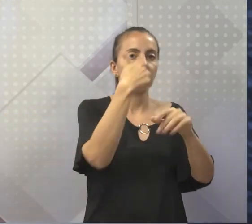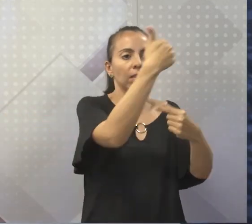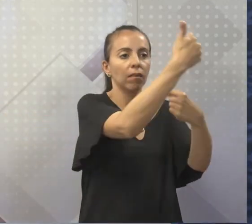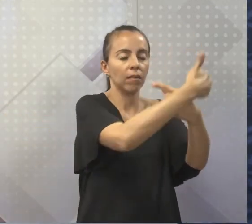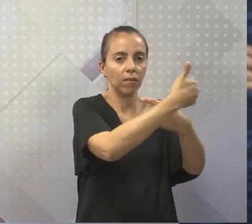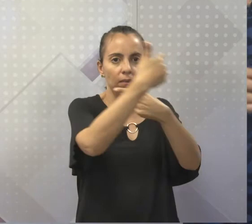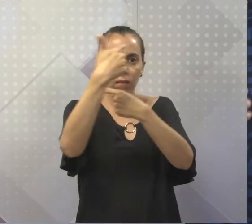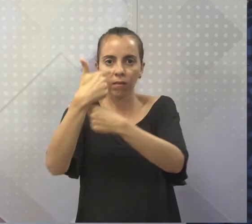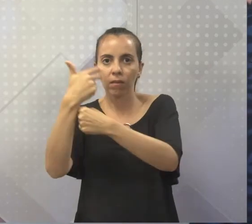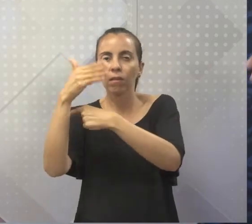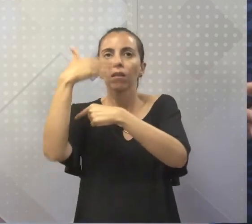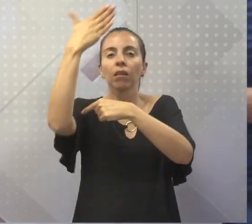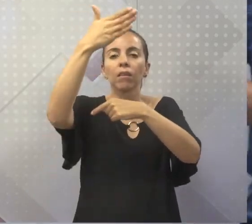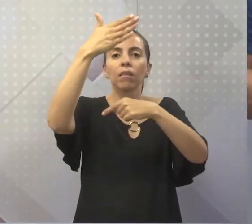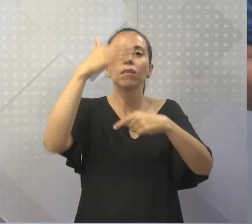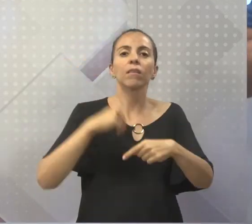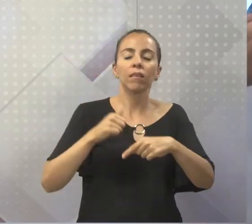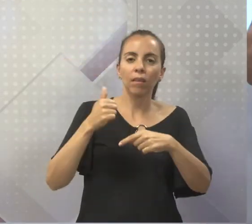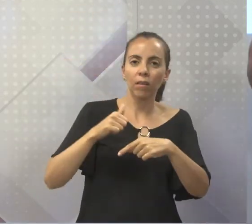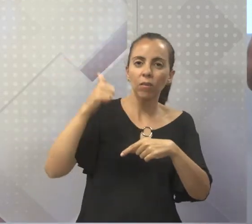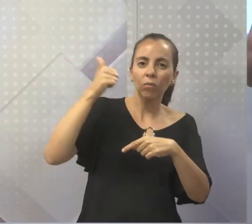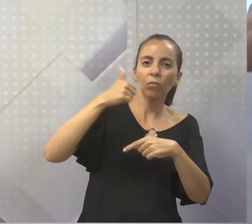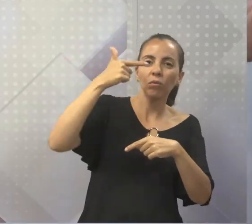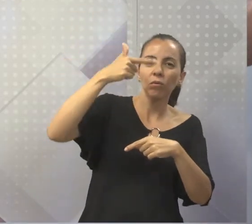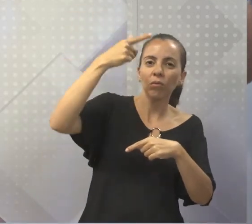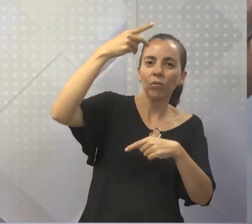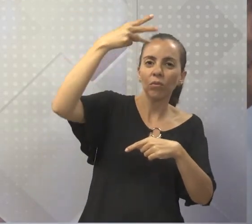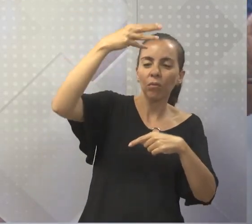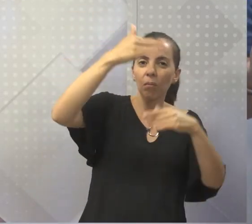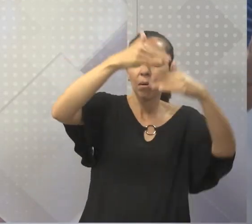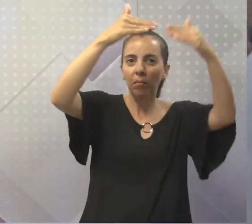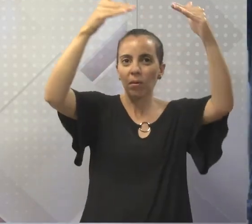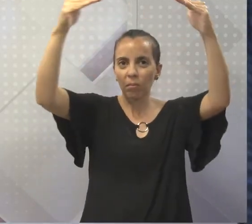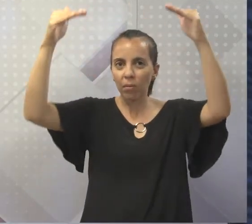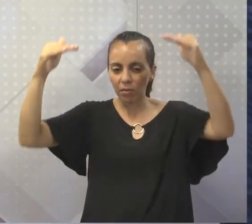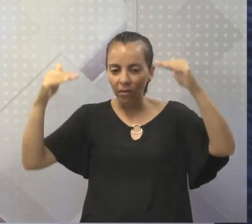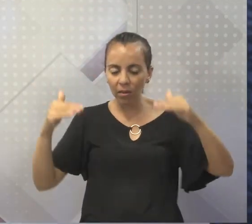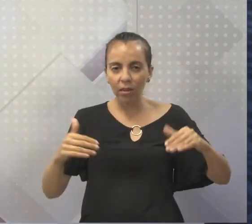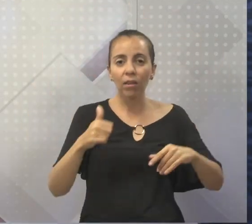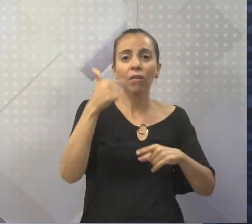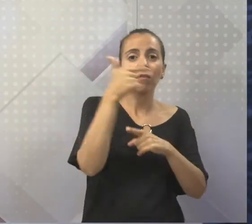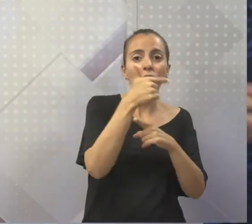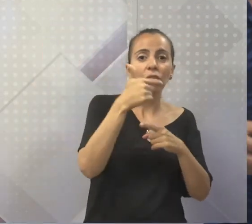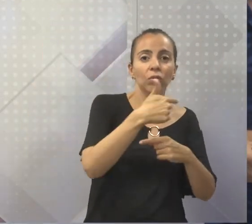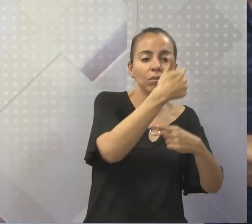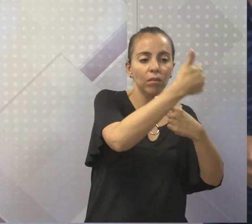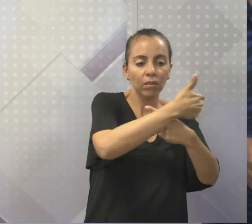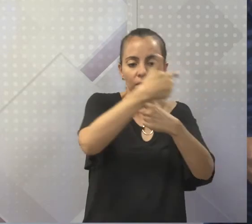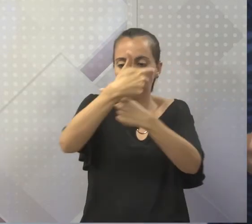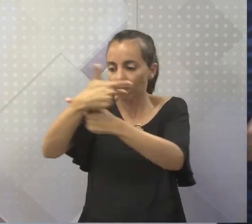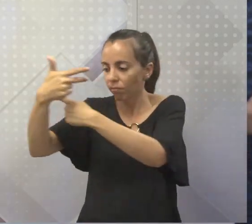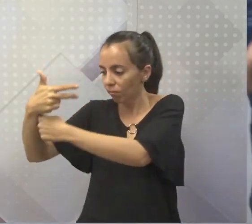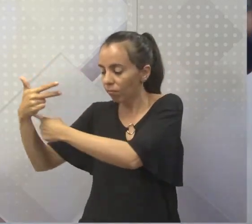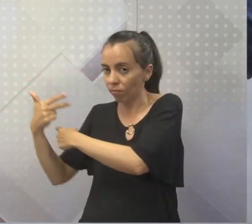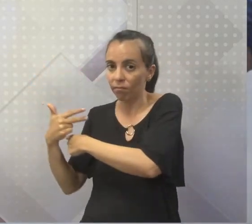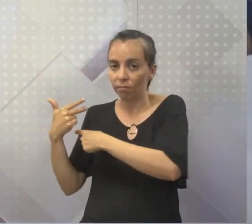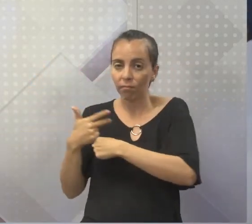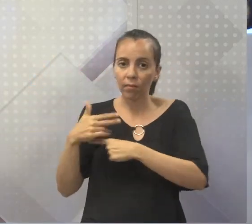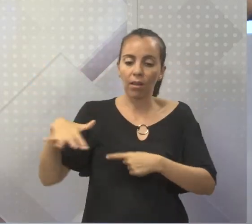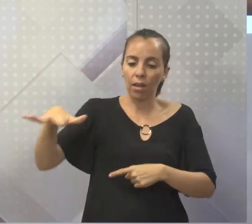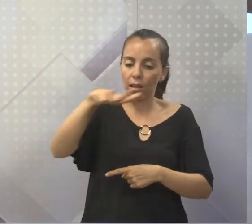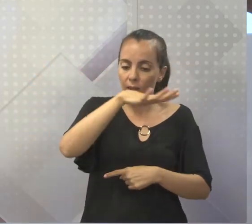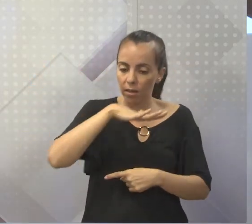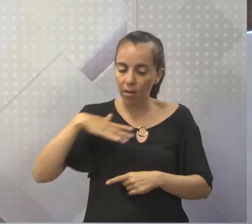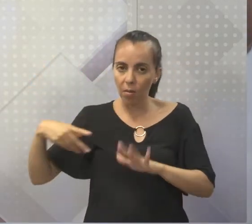12 andares 22 câmeras E aí só pessoas fantásticas esse aqui é o meio ambiente agora